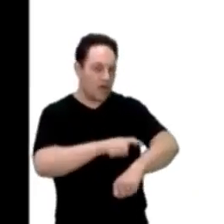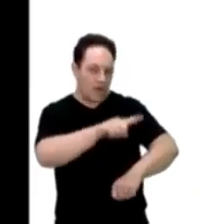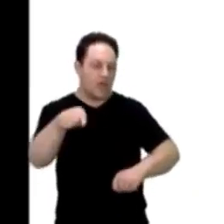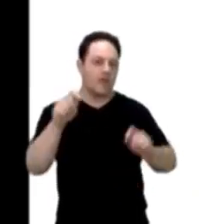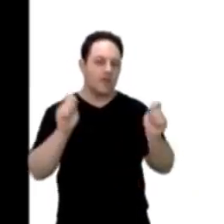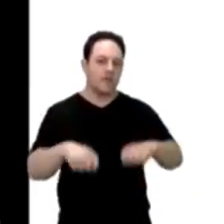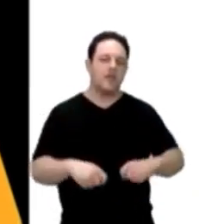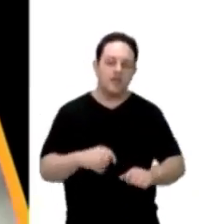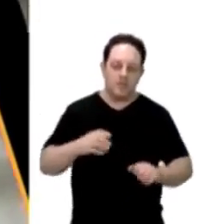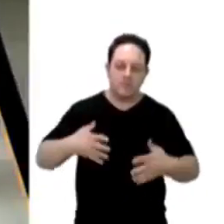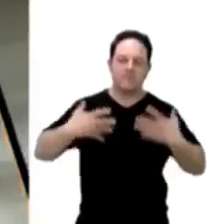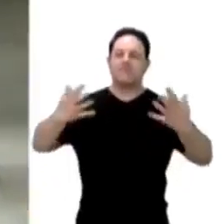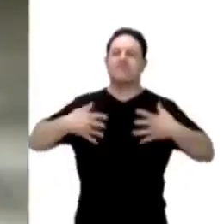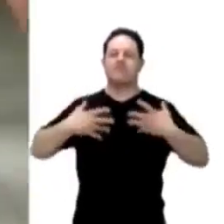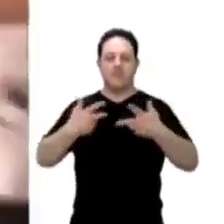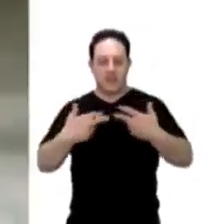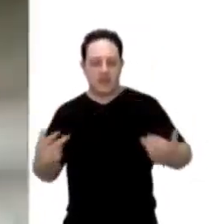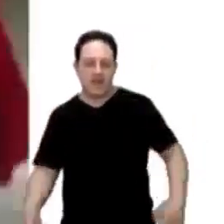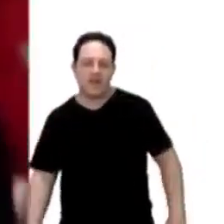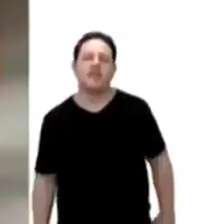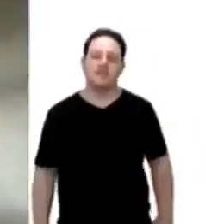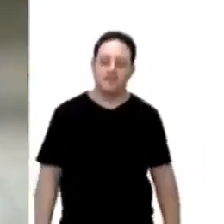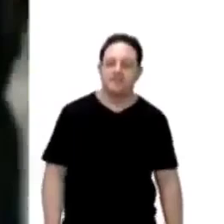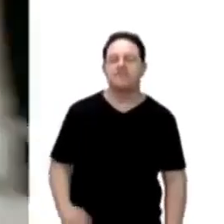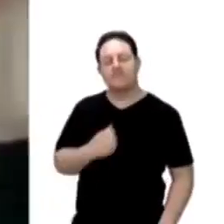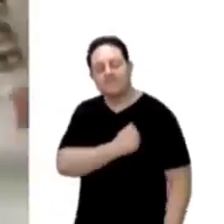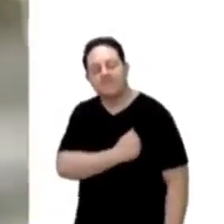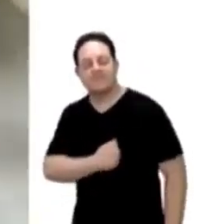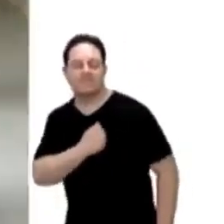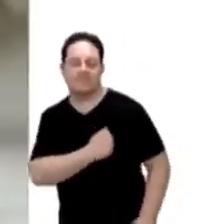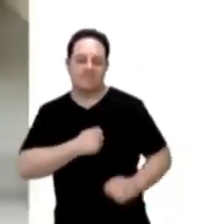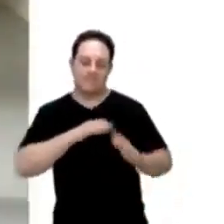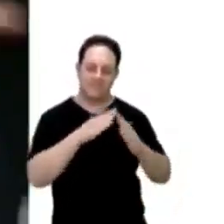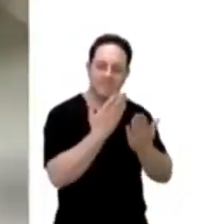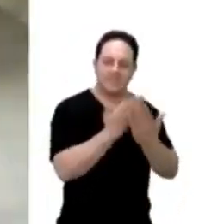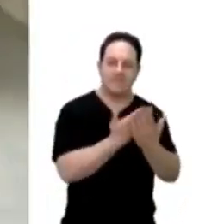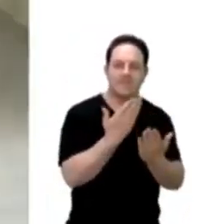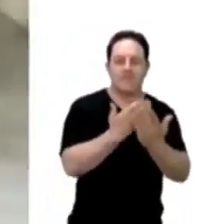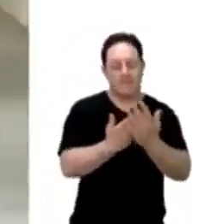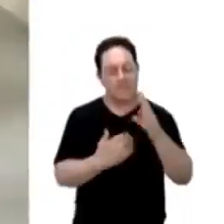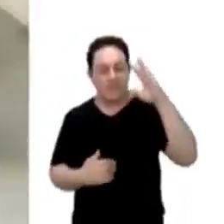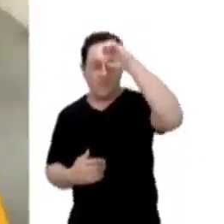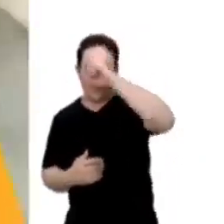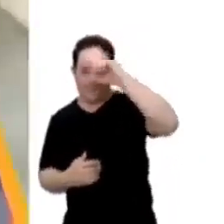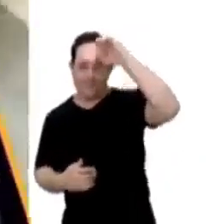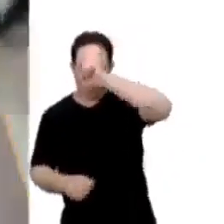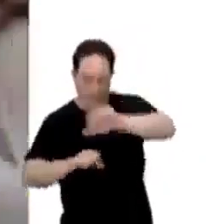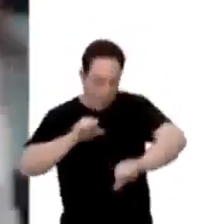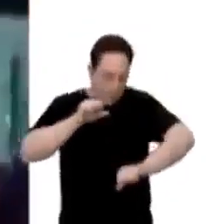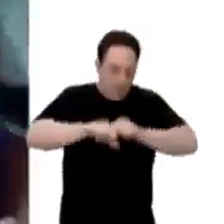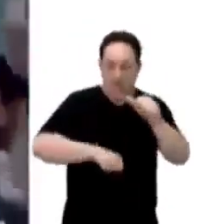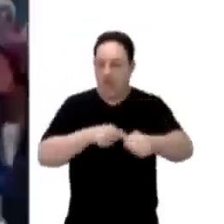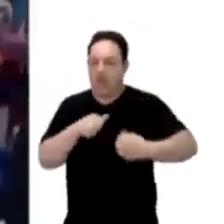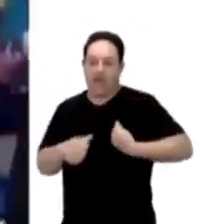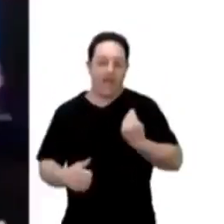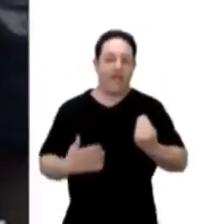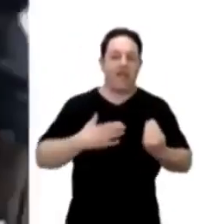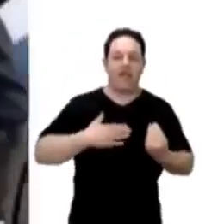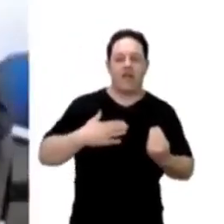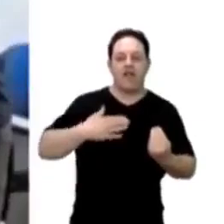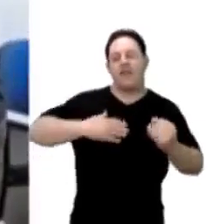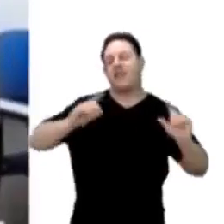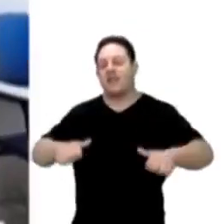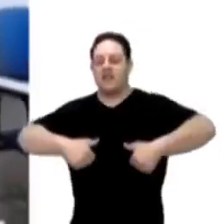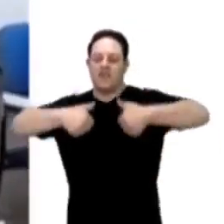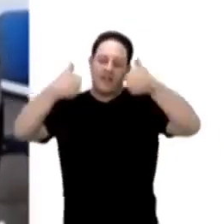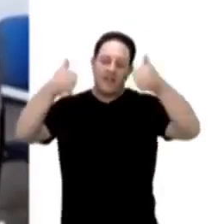repleta de alegria. Bora que bora. Let's get it. Que saudade que eu tenho da escola. Aprendizado mudou minha vida. Fato que pra obter a